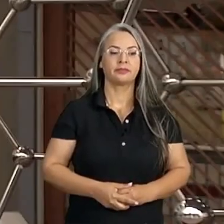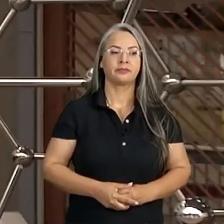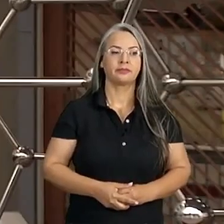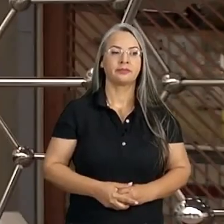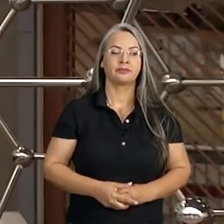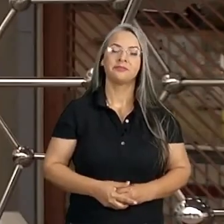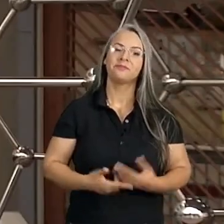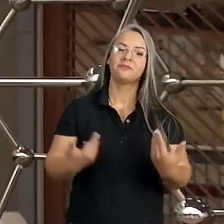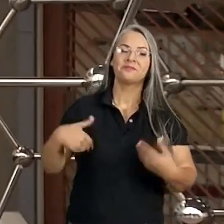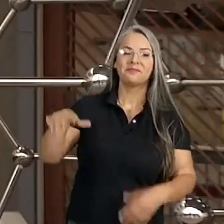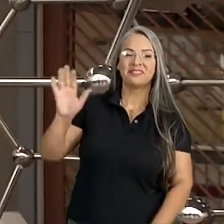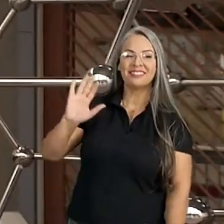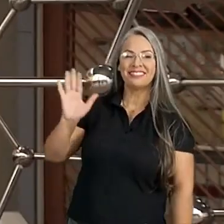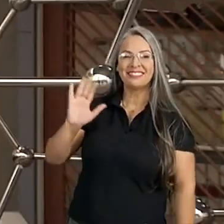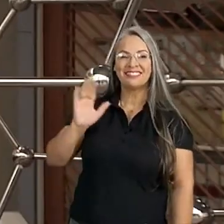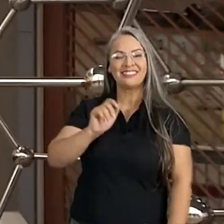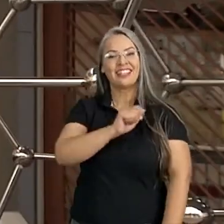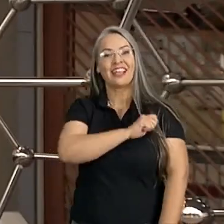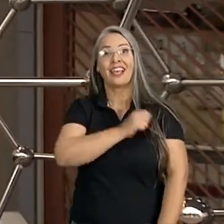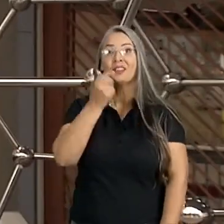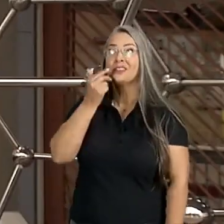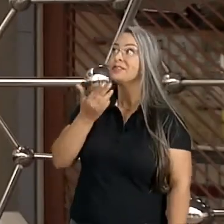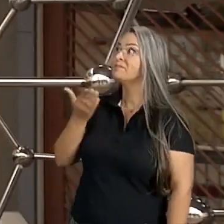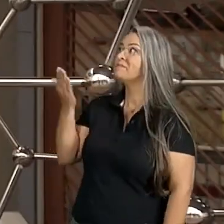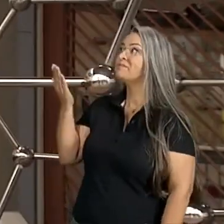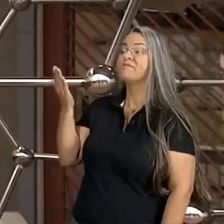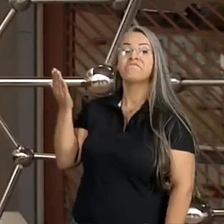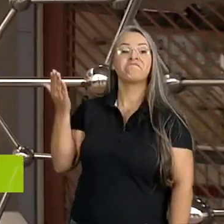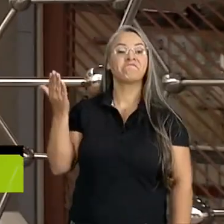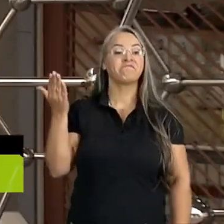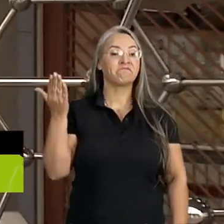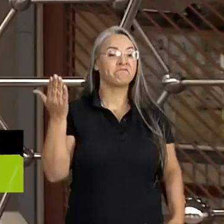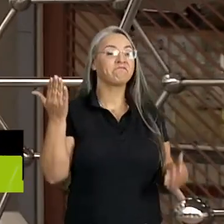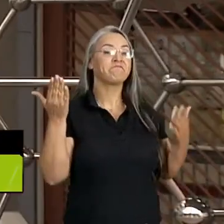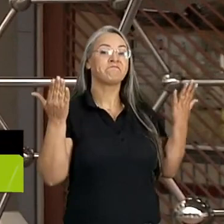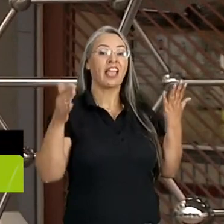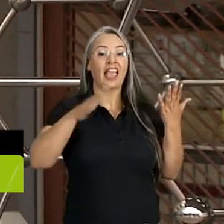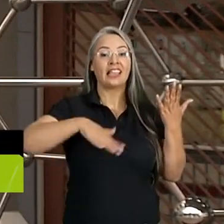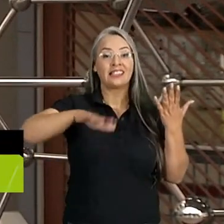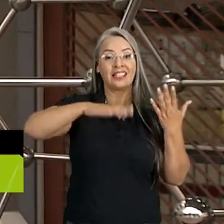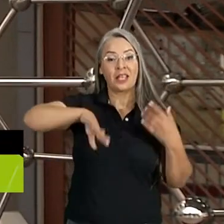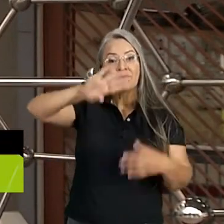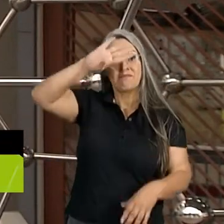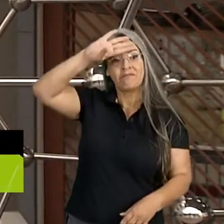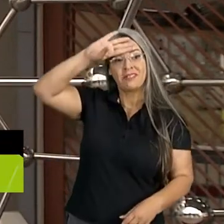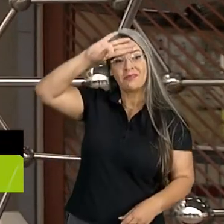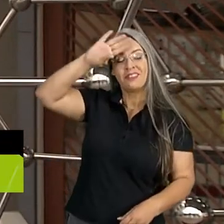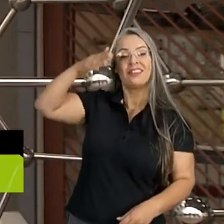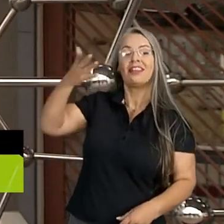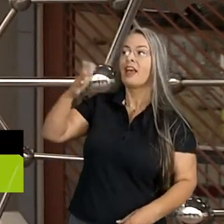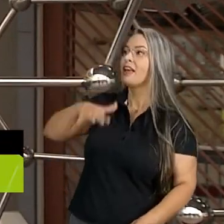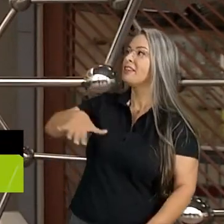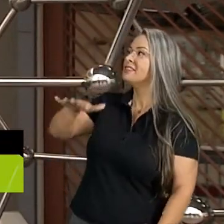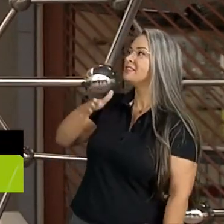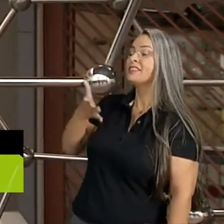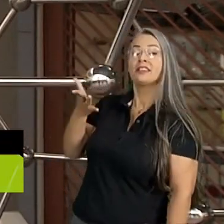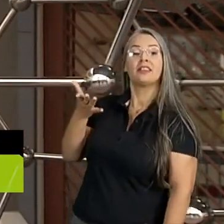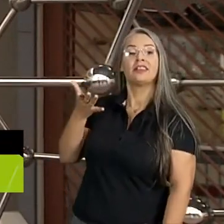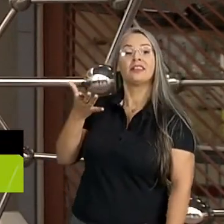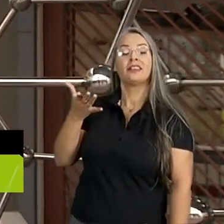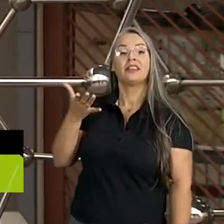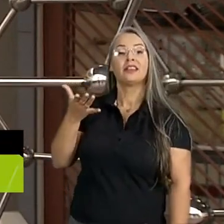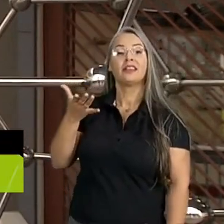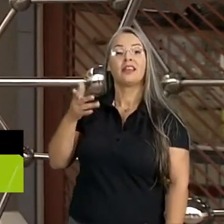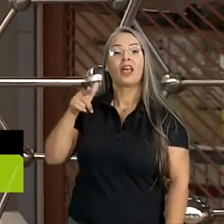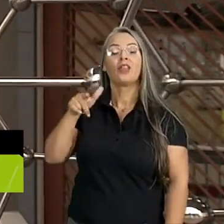Olá estudantes Estamos aqui na UFMG no Campus da Pampulha no instituto de ciências exatas os sexos vamos